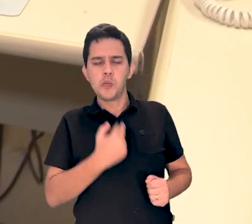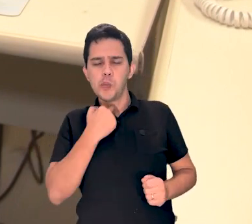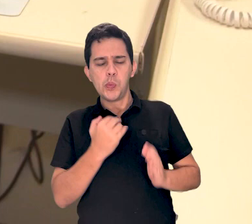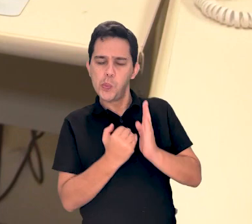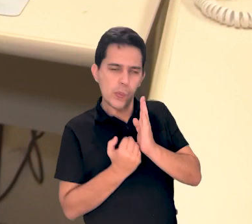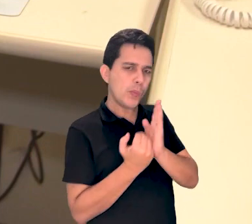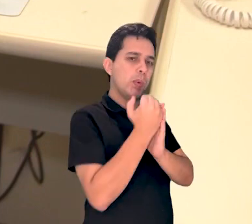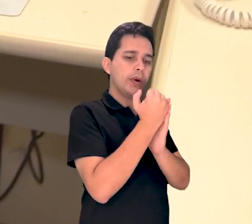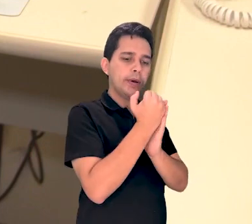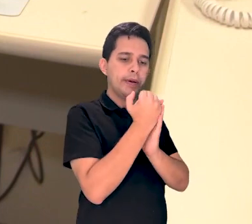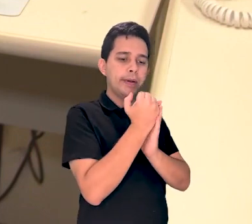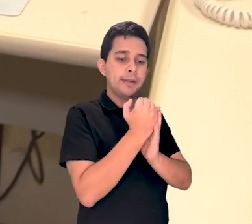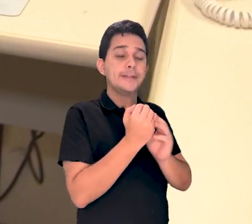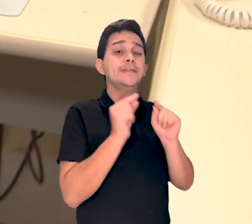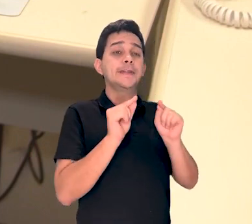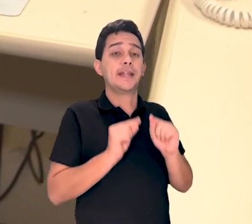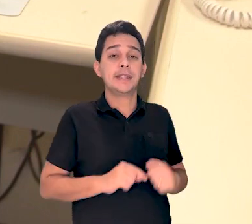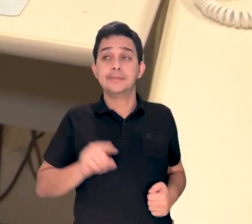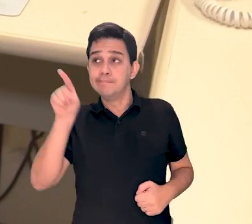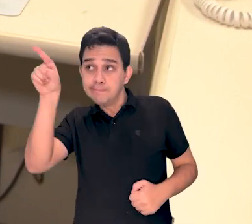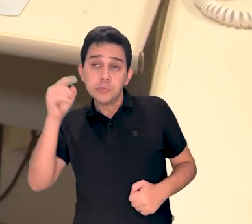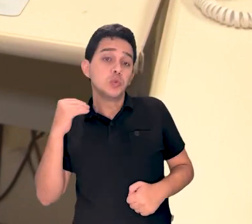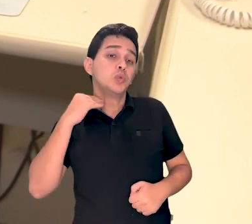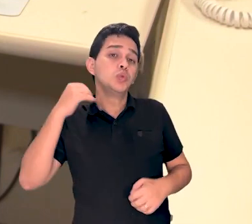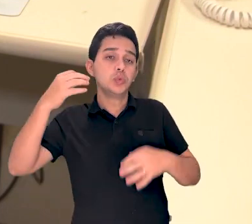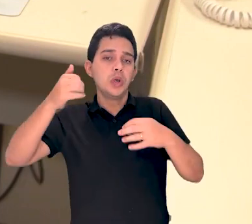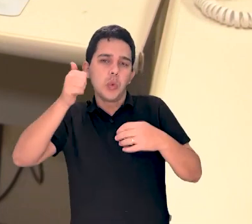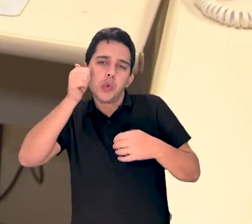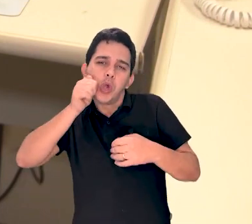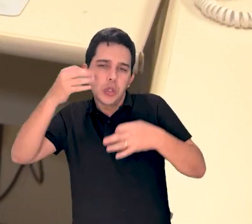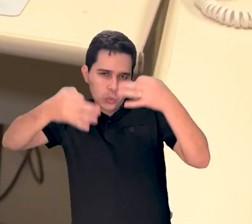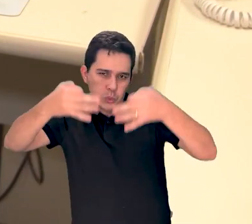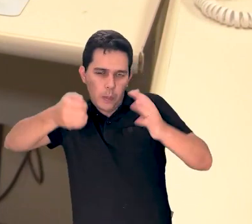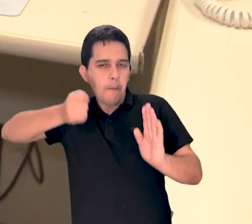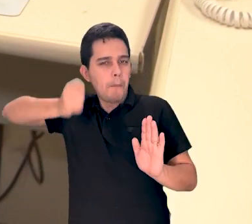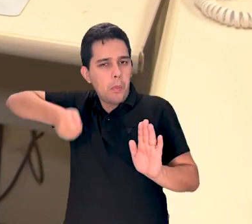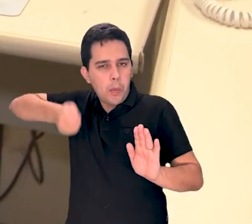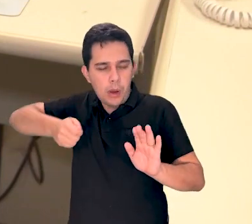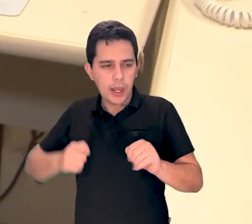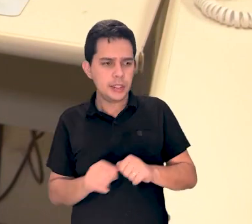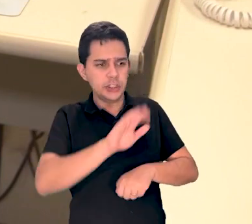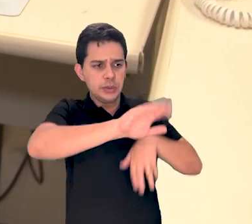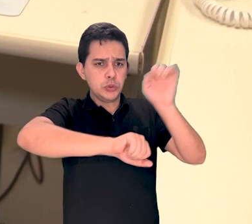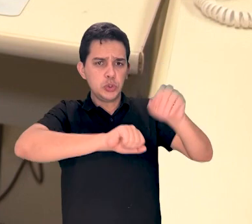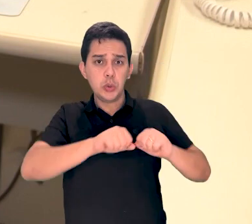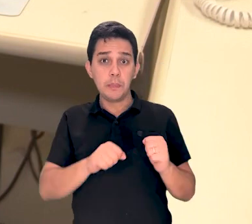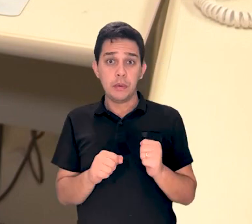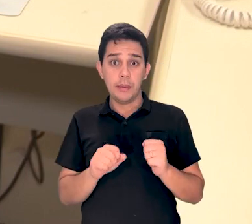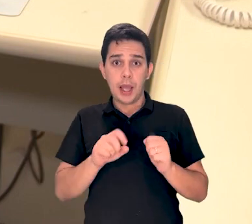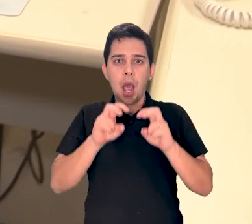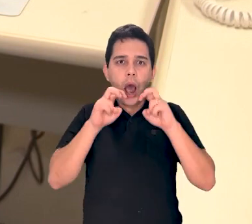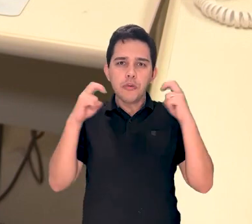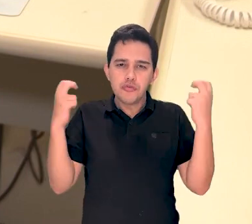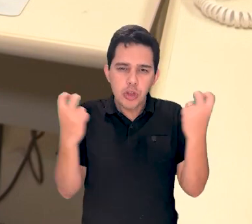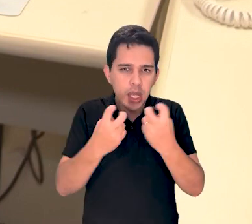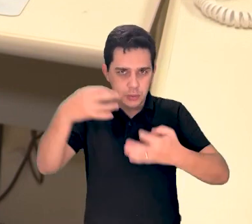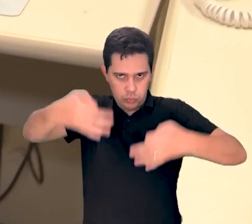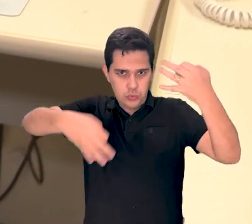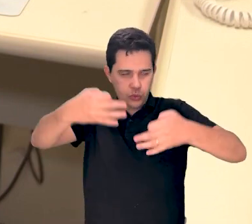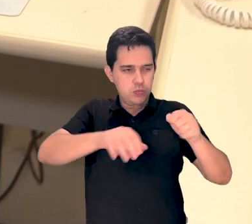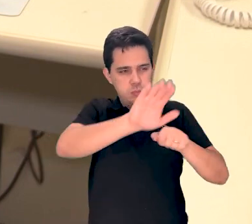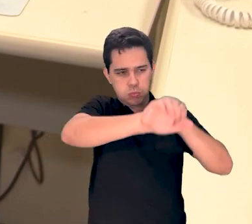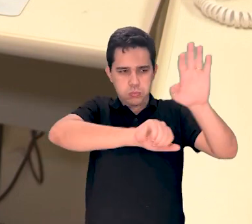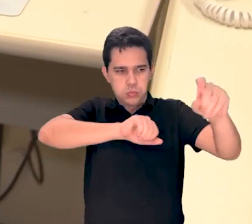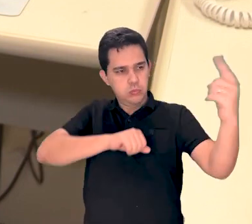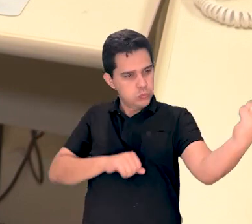ela convocou todos os interessados por uma audiência judicial em que ela